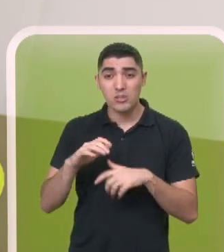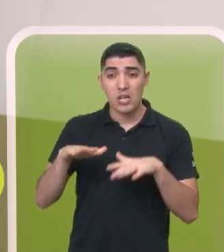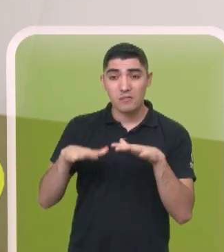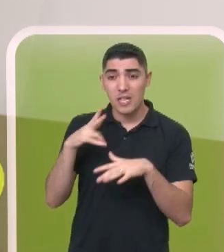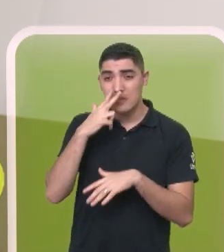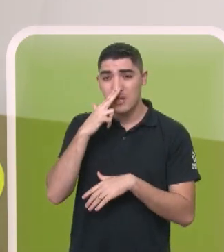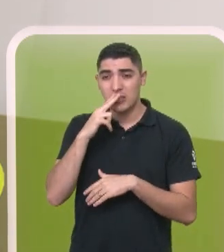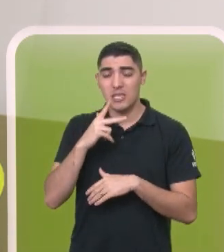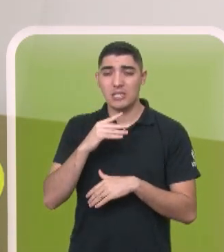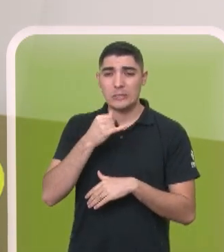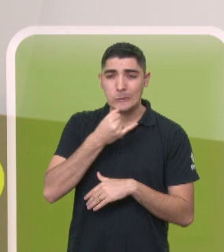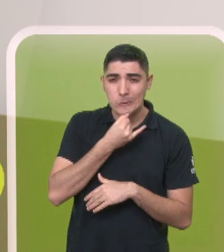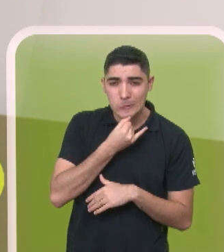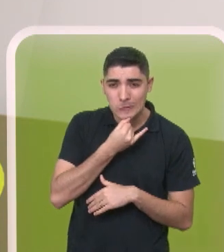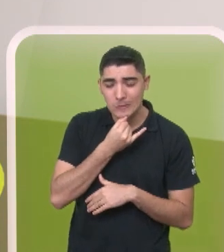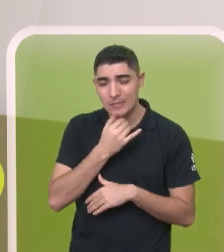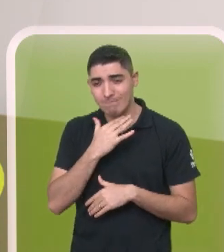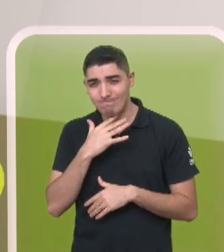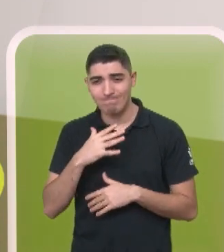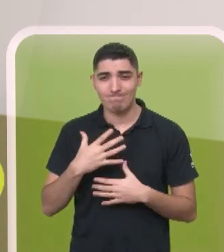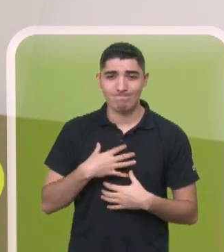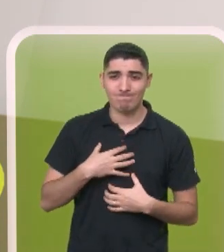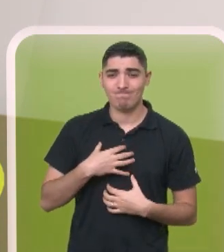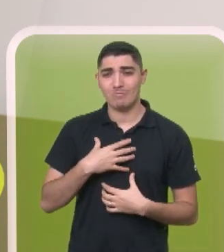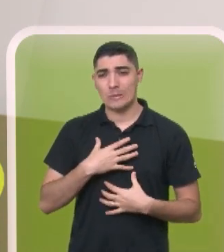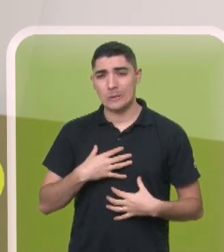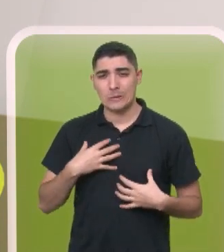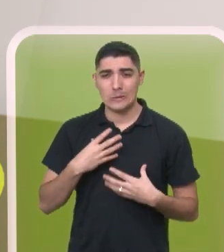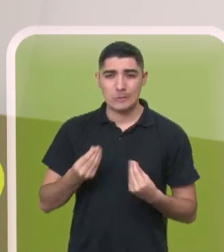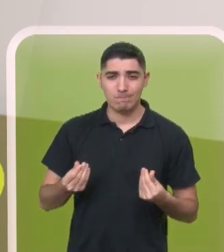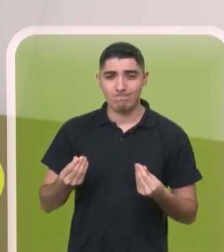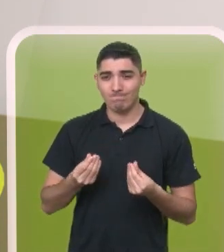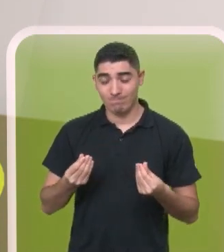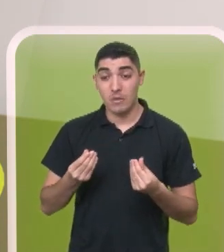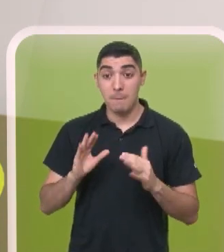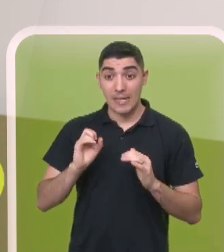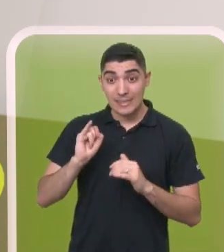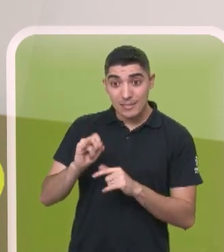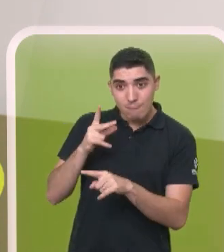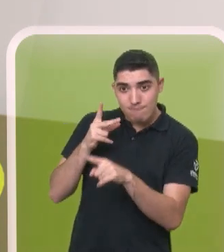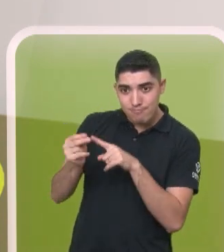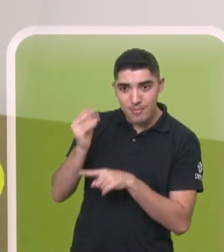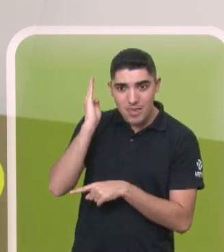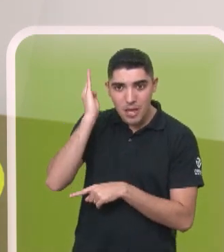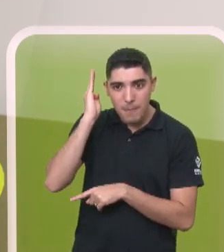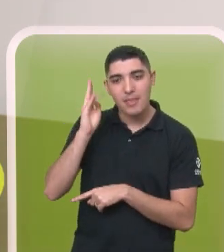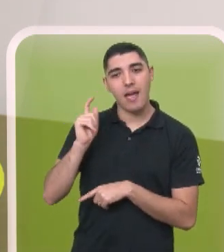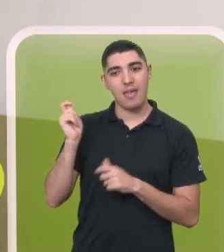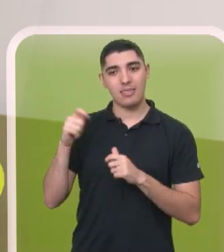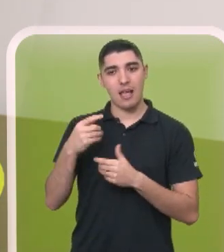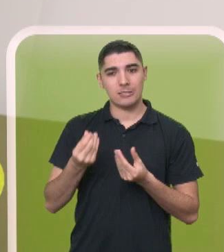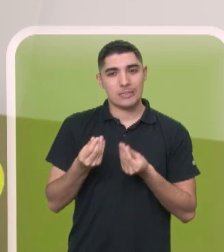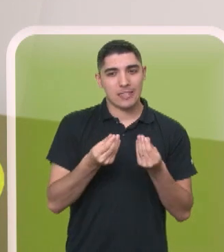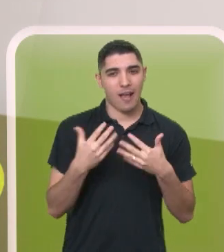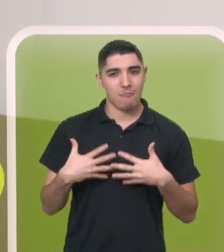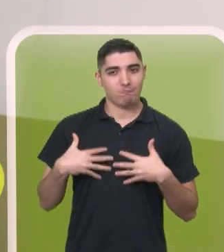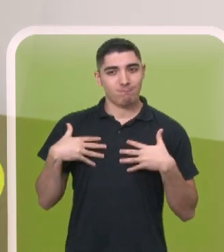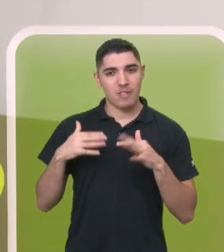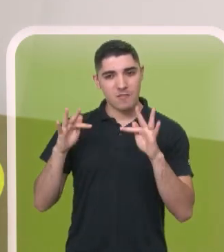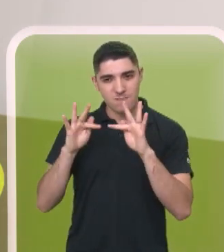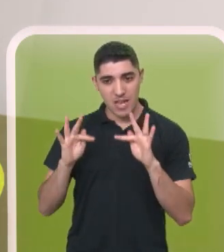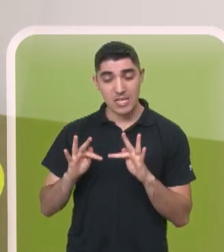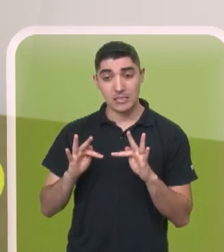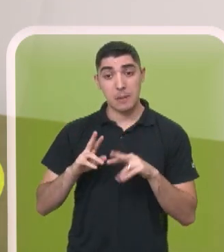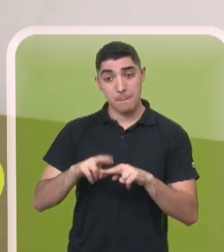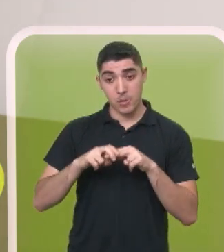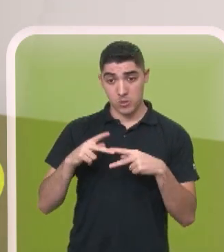mais de cabeça baixa para essa contenção contra o Corinthians. Mas o clássico aí pode reanimar, né? Vai ser um jogo difícil. Lógico, a gente fala aqui, né? O